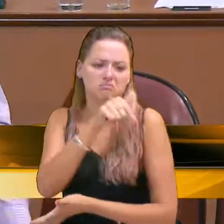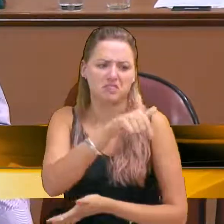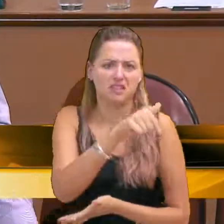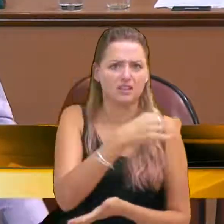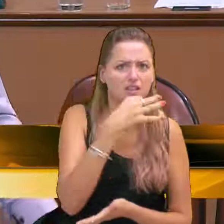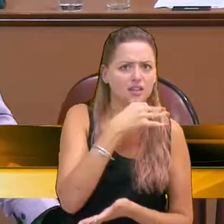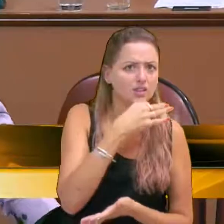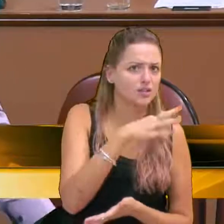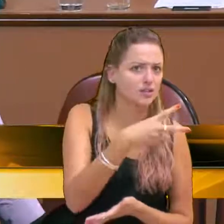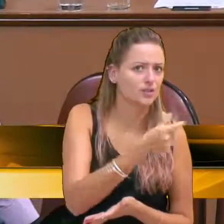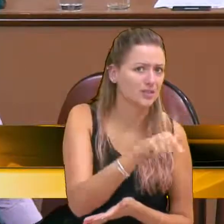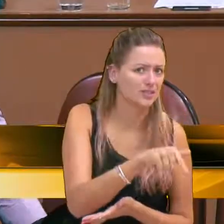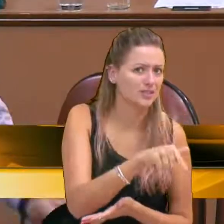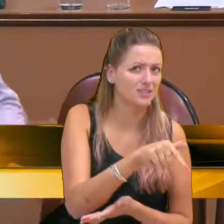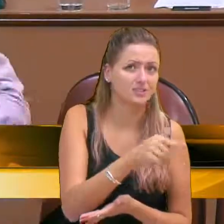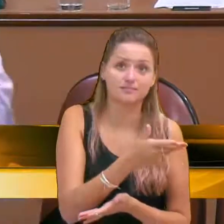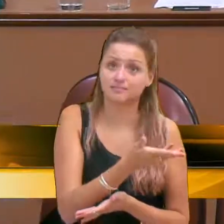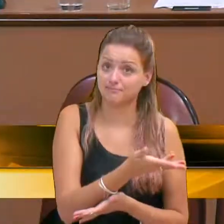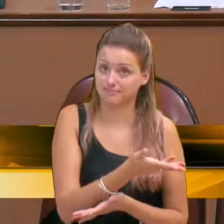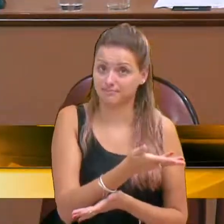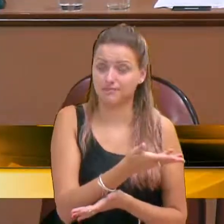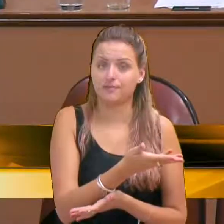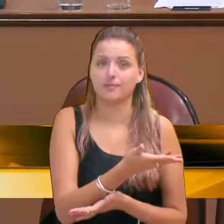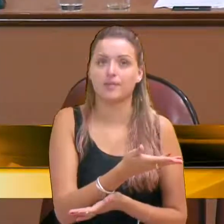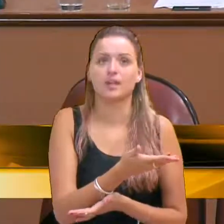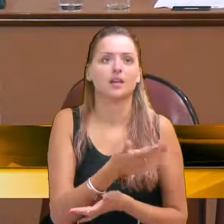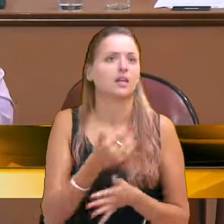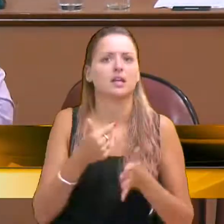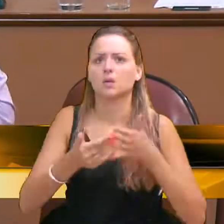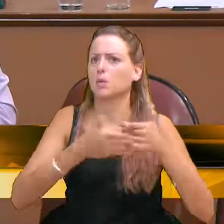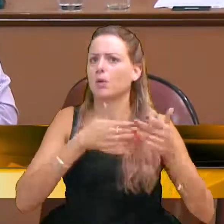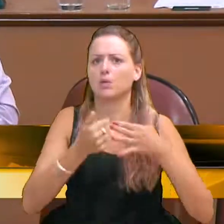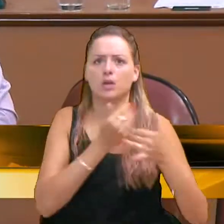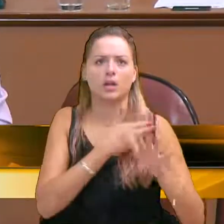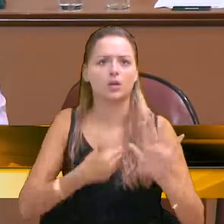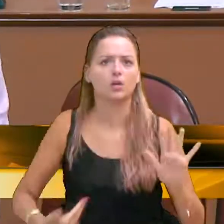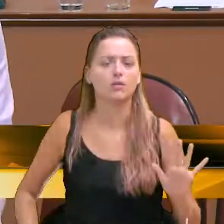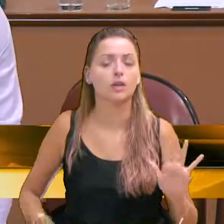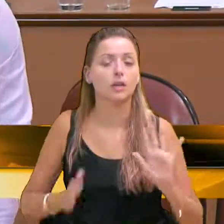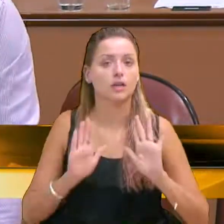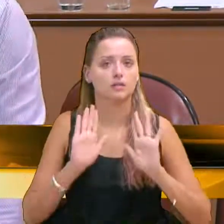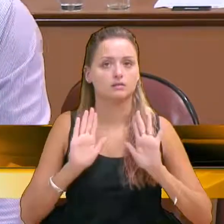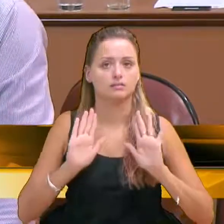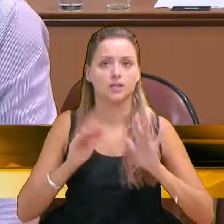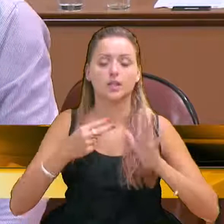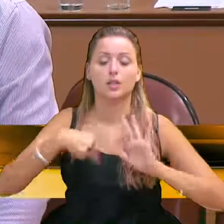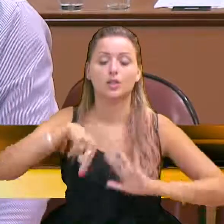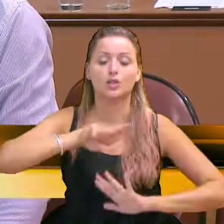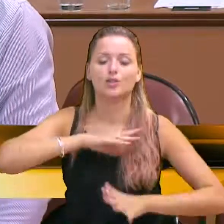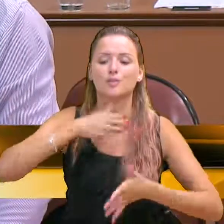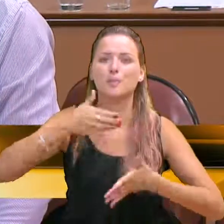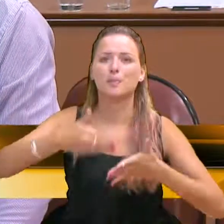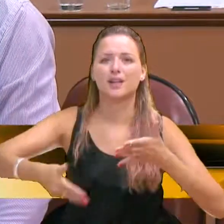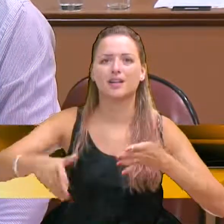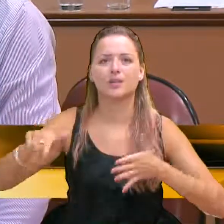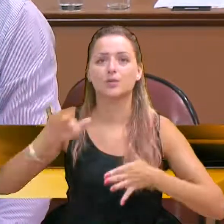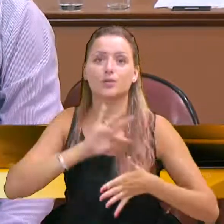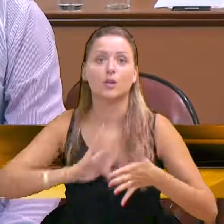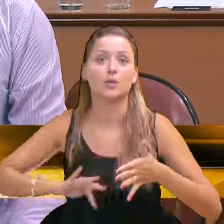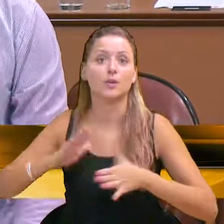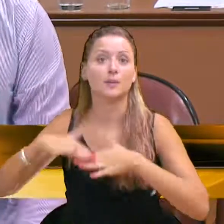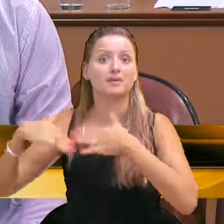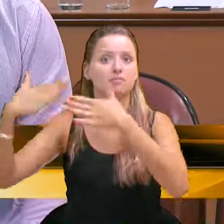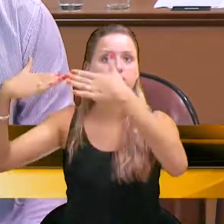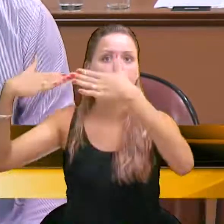ter? Quantas vamos ter? Independente de governo. Nós estamos perdendo de goleada.